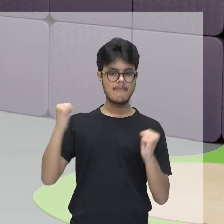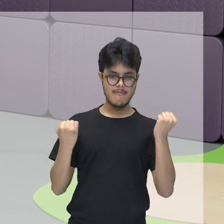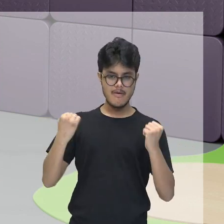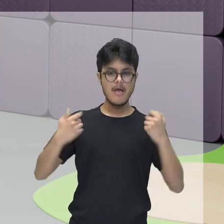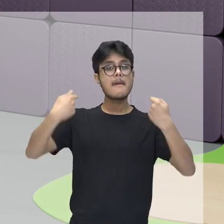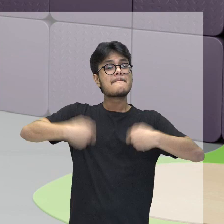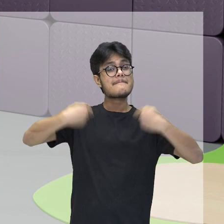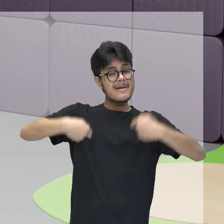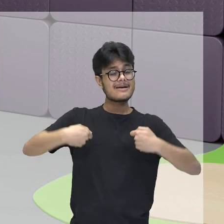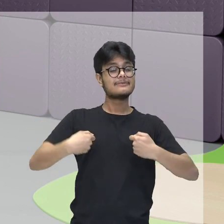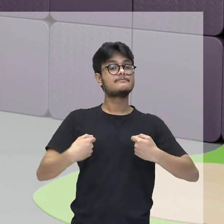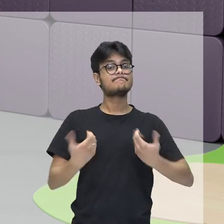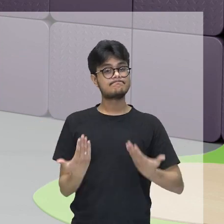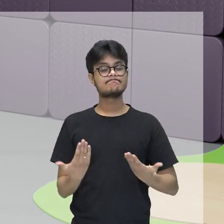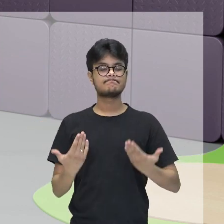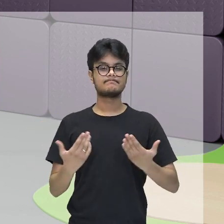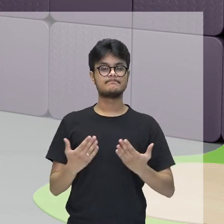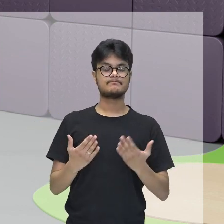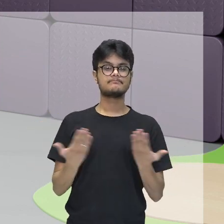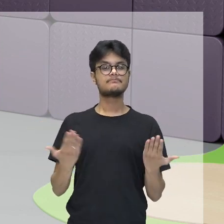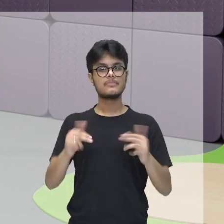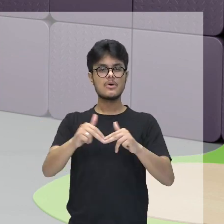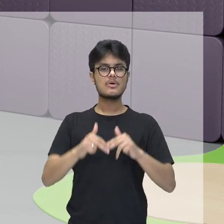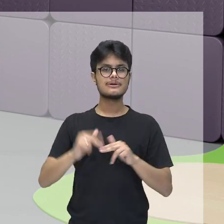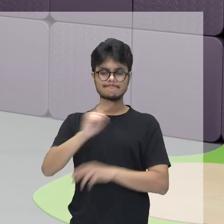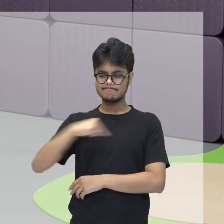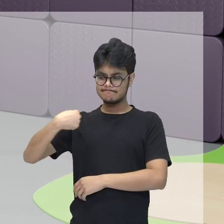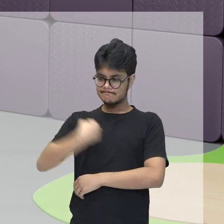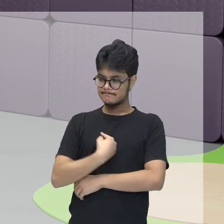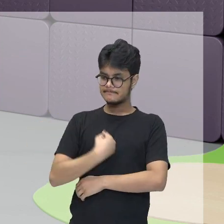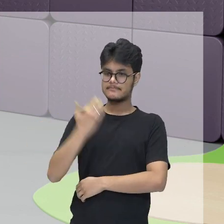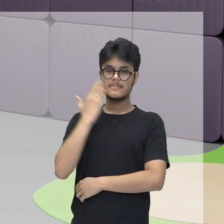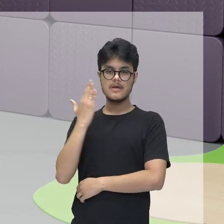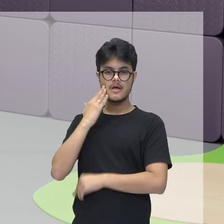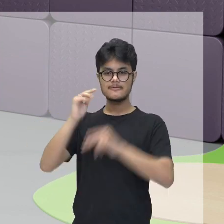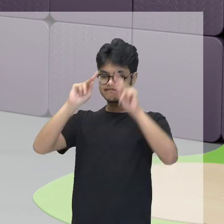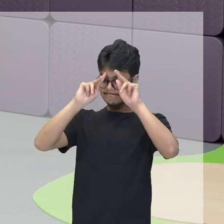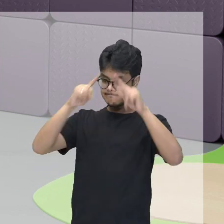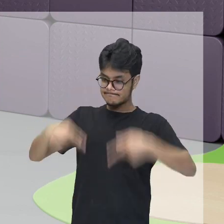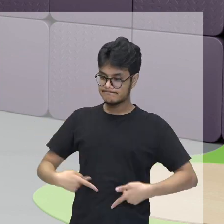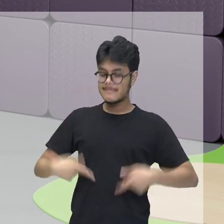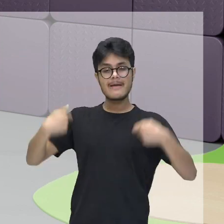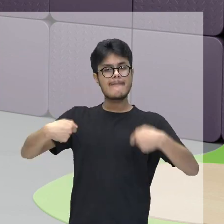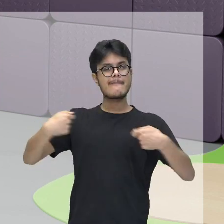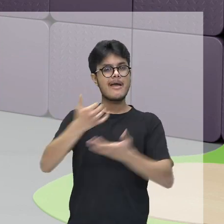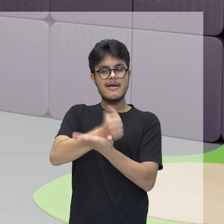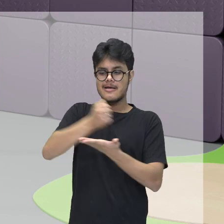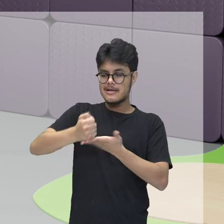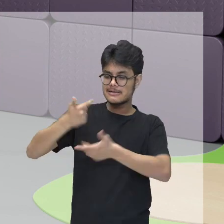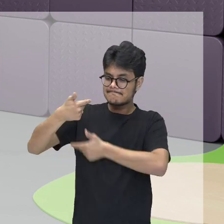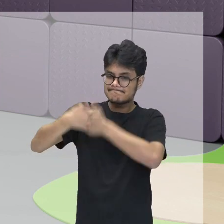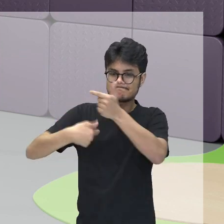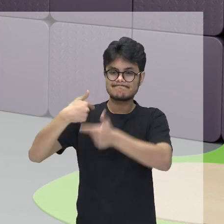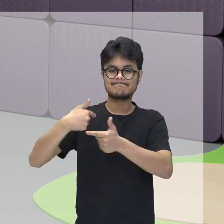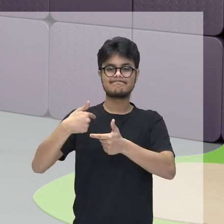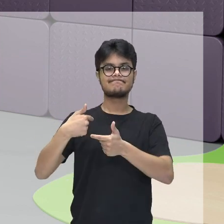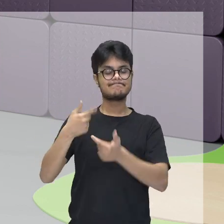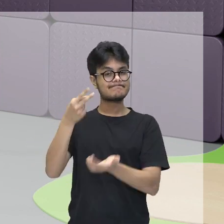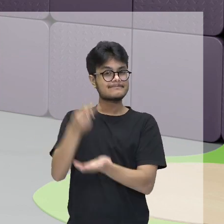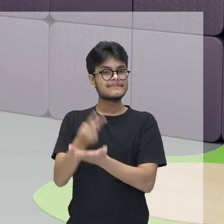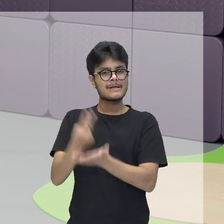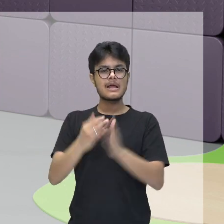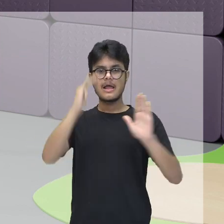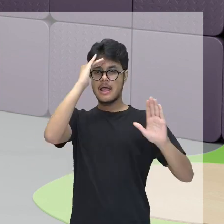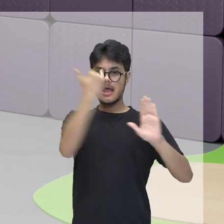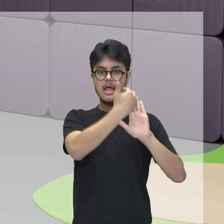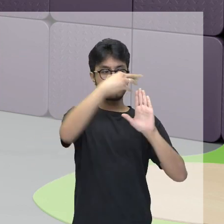industrializados. Então, assim, o homem percebeu que ele tinha que estar empregado, ele tinha que executar regras,